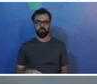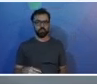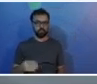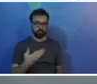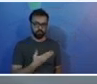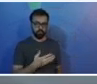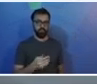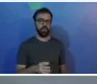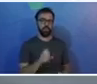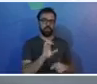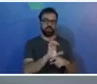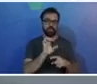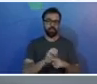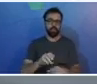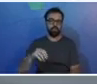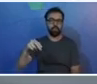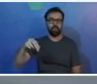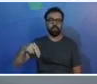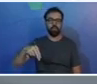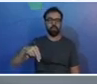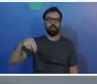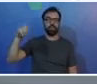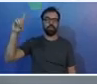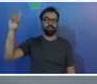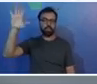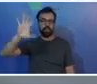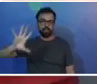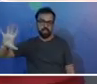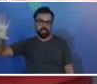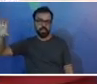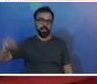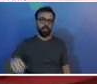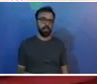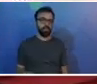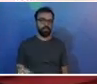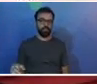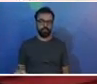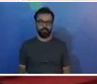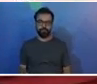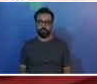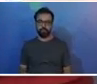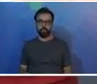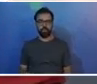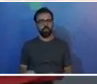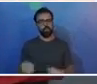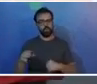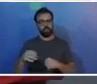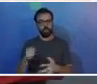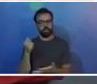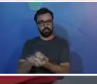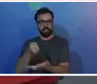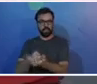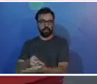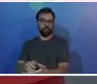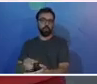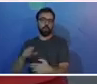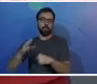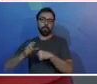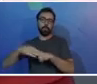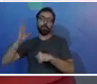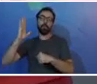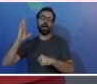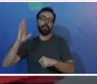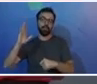Alagoas, Paraíba, Piauí, Sergipe e Tocantins, que ultrapassaram o limite máximo